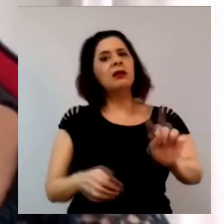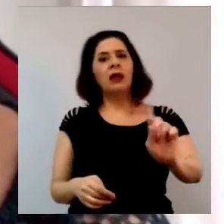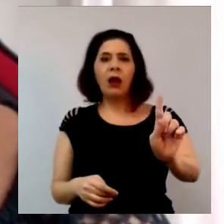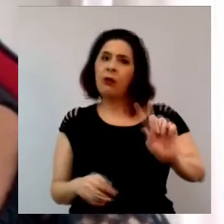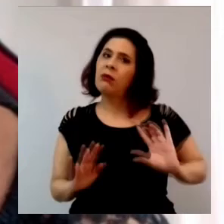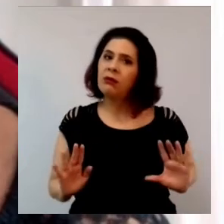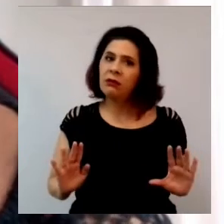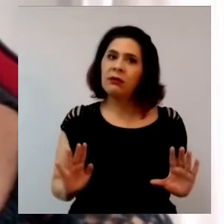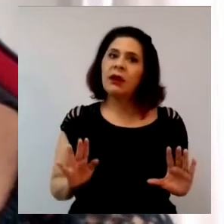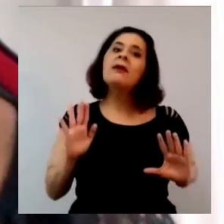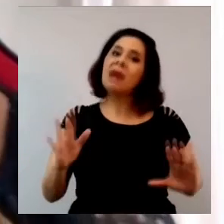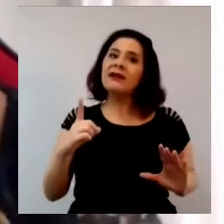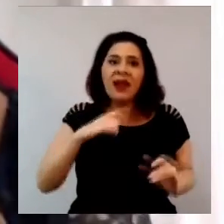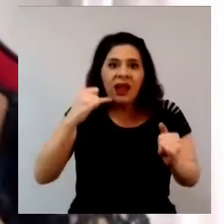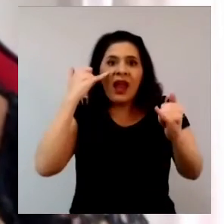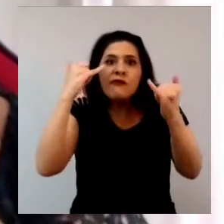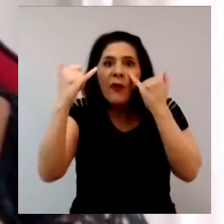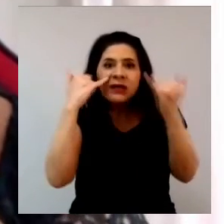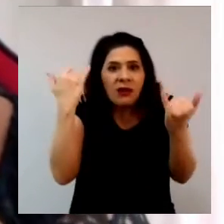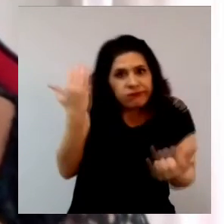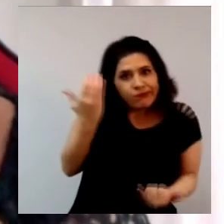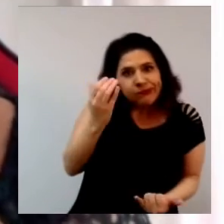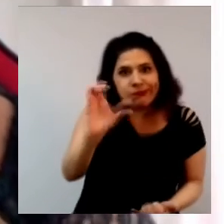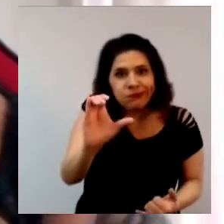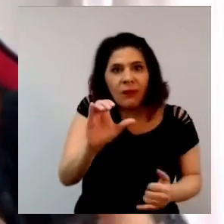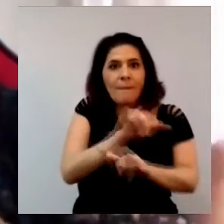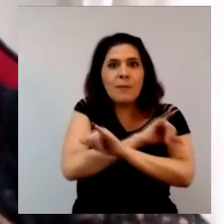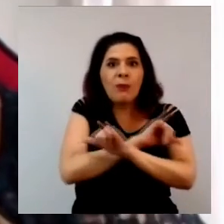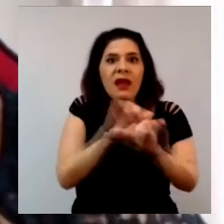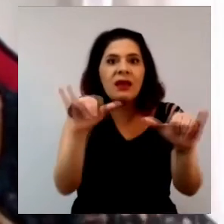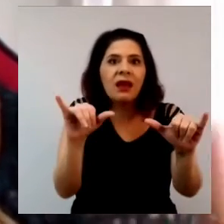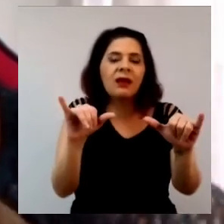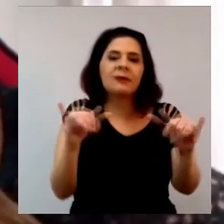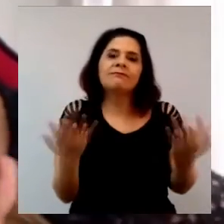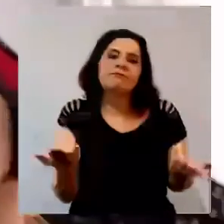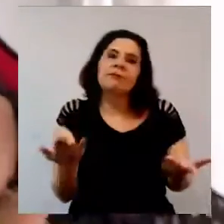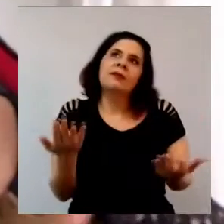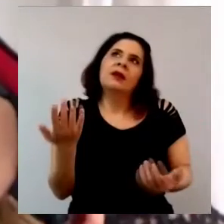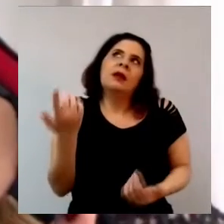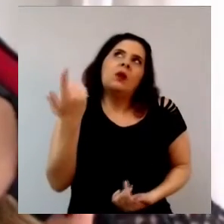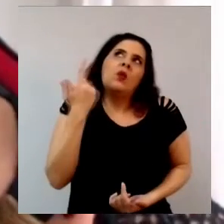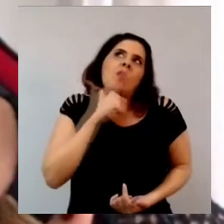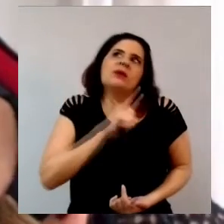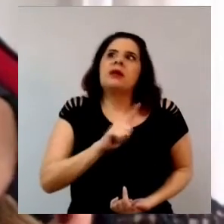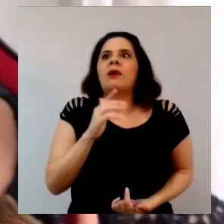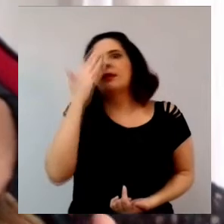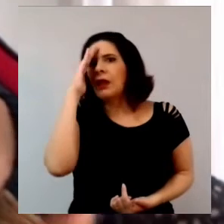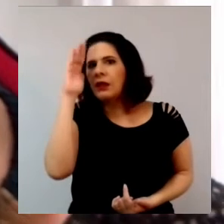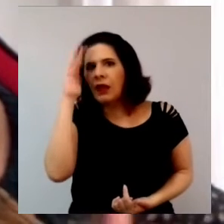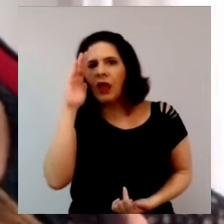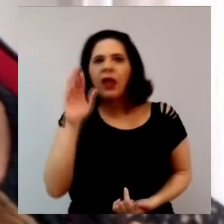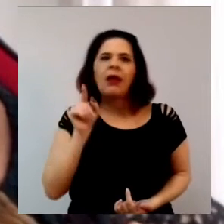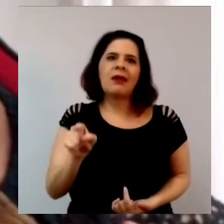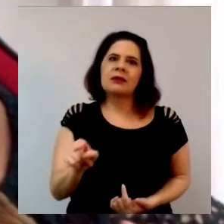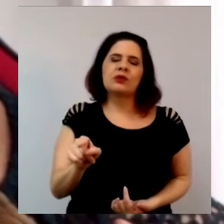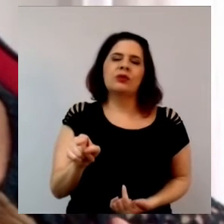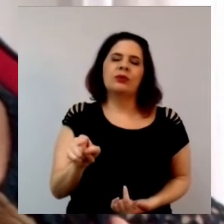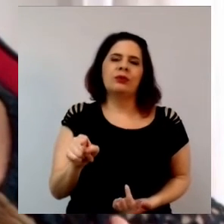gente publica, eu não consigo fazer essa leitura, porque a gente parte de um pressuposto,